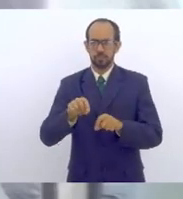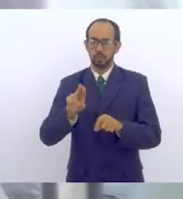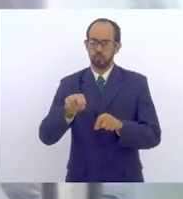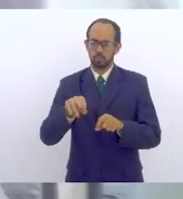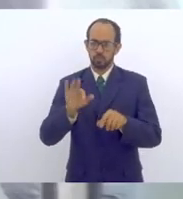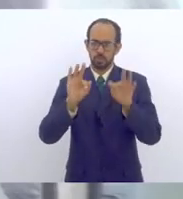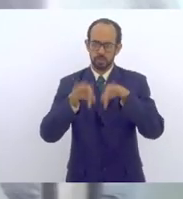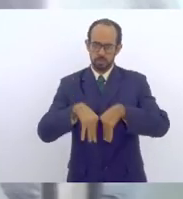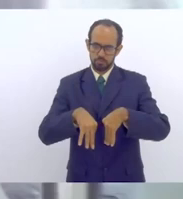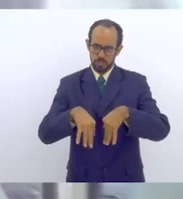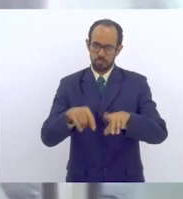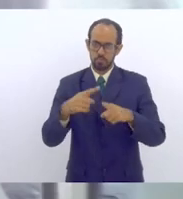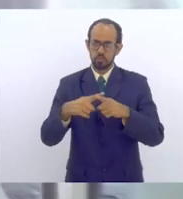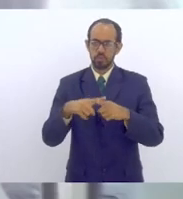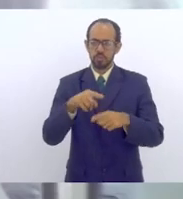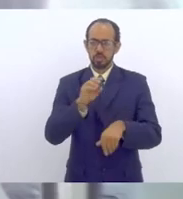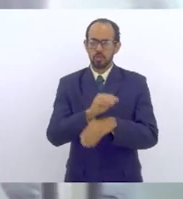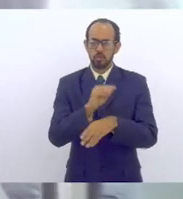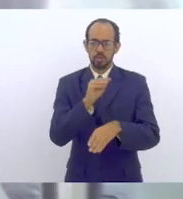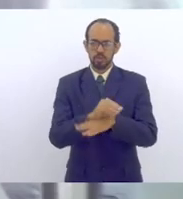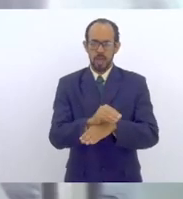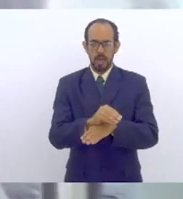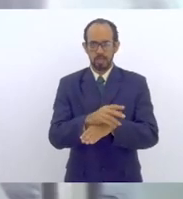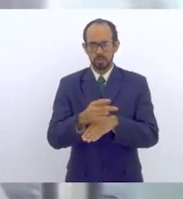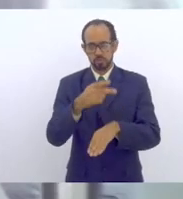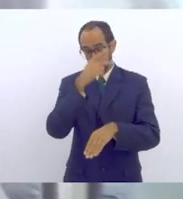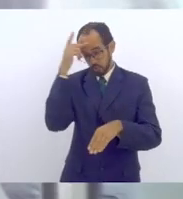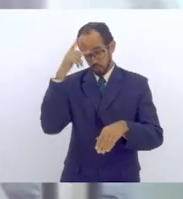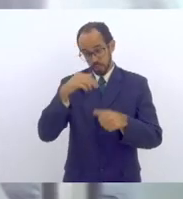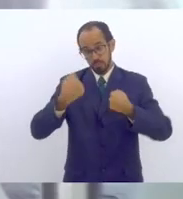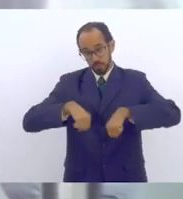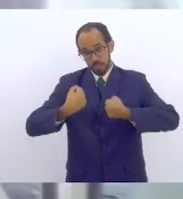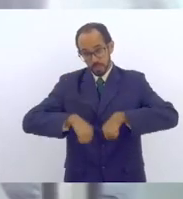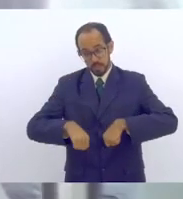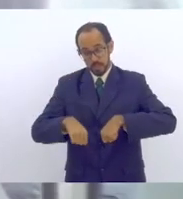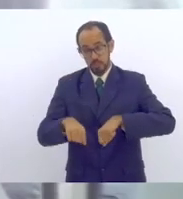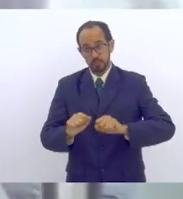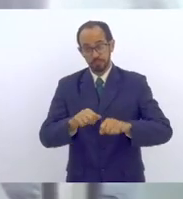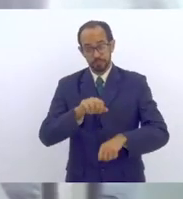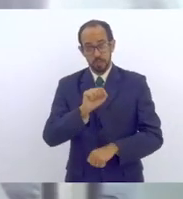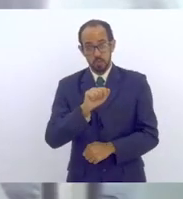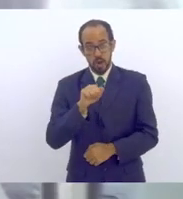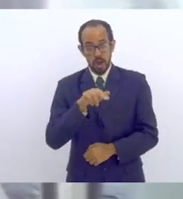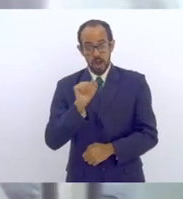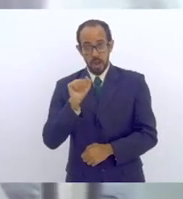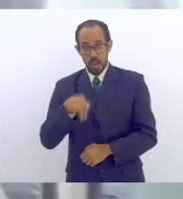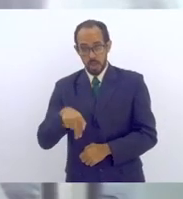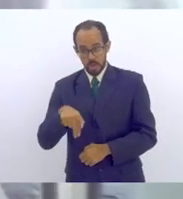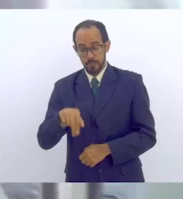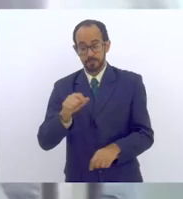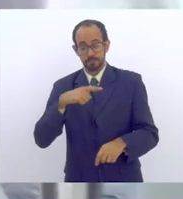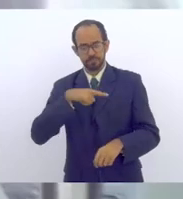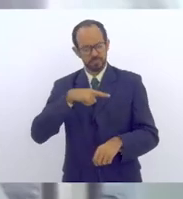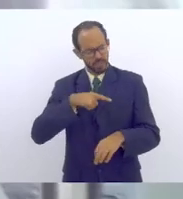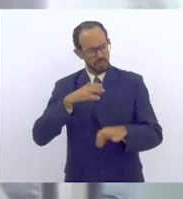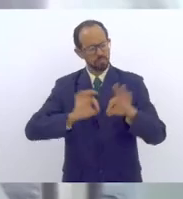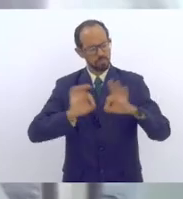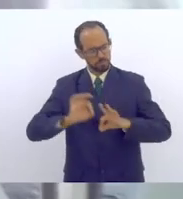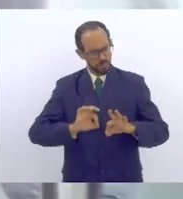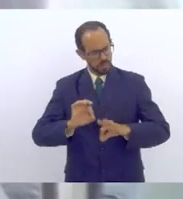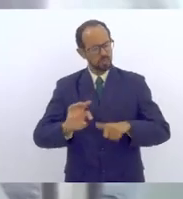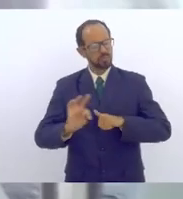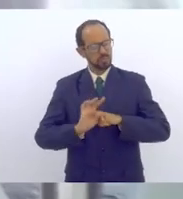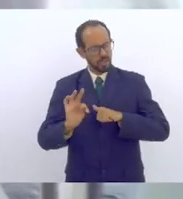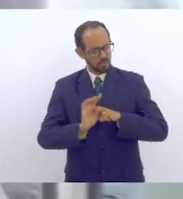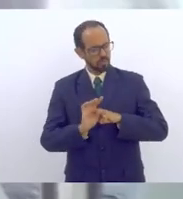nunca porque isso é cuidar de gente que precisa o Alan tem um preparo técnico é muito interessante para